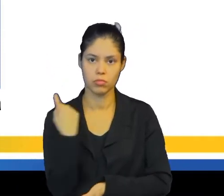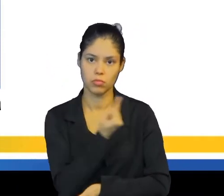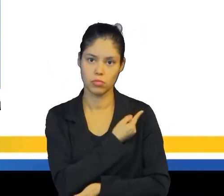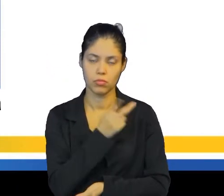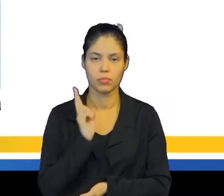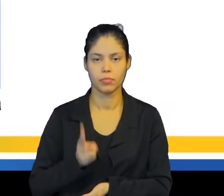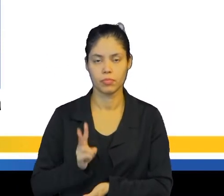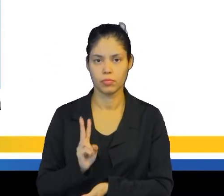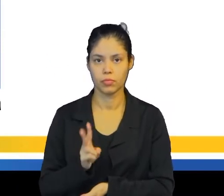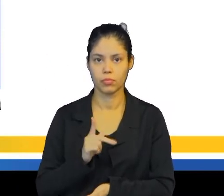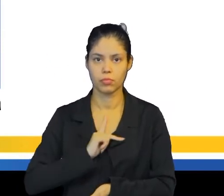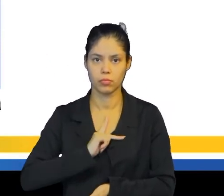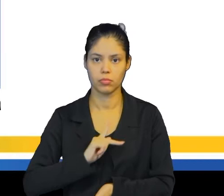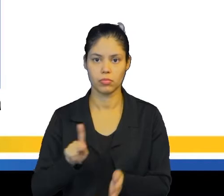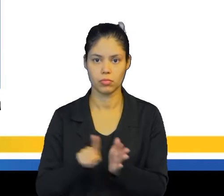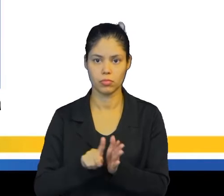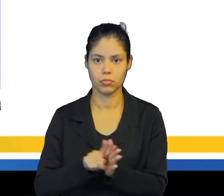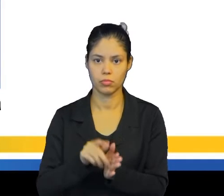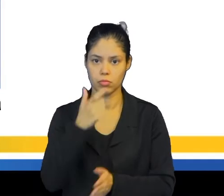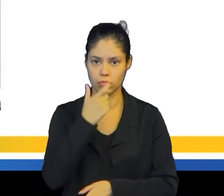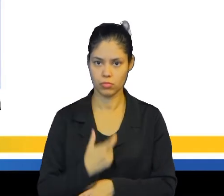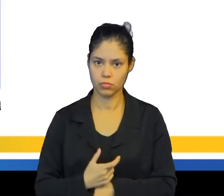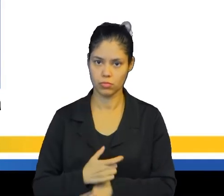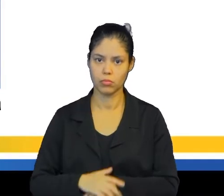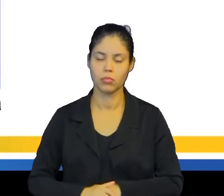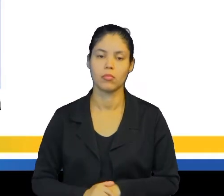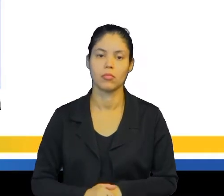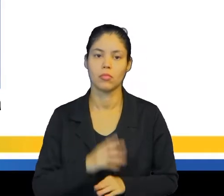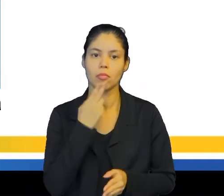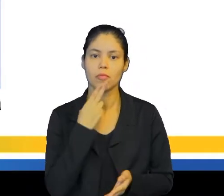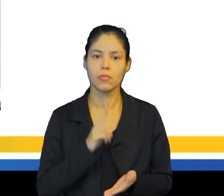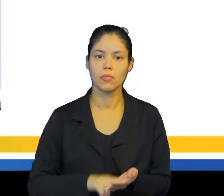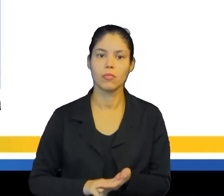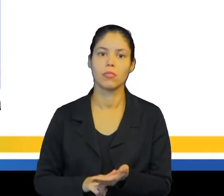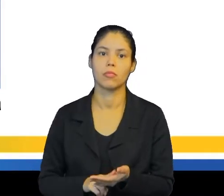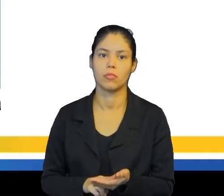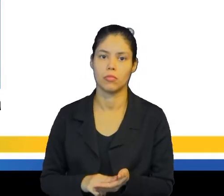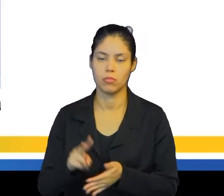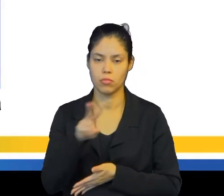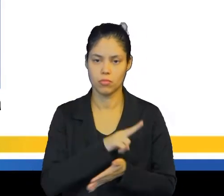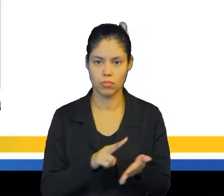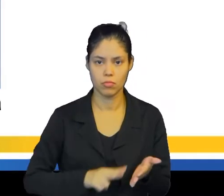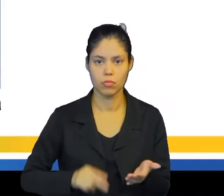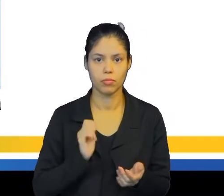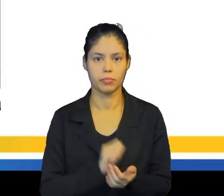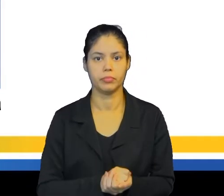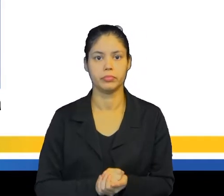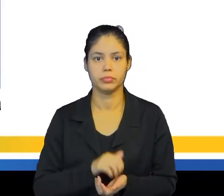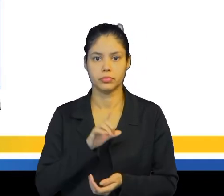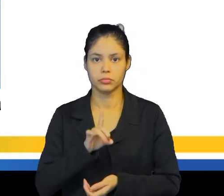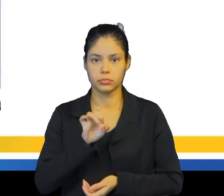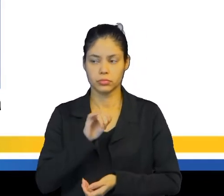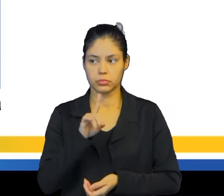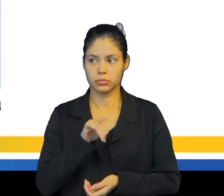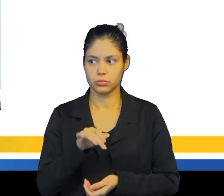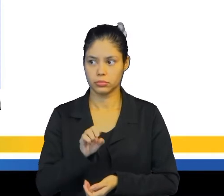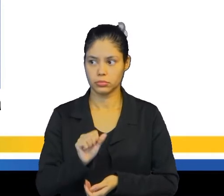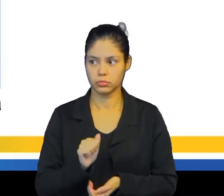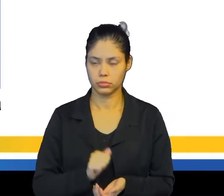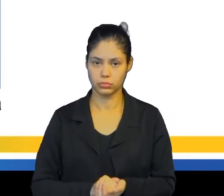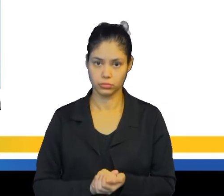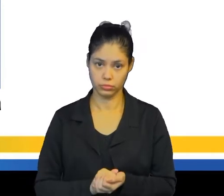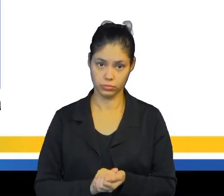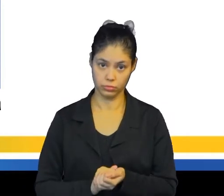nós mesmos. Muito bem. Aí nós temos uma carta do leitor de Denise Dias